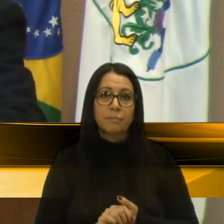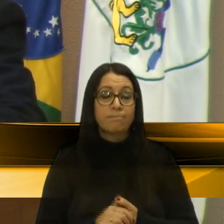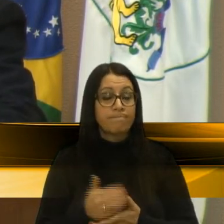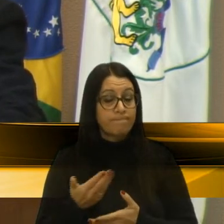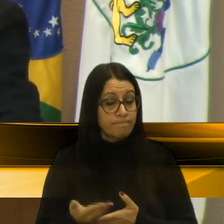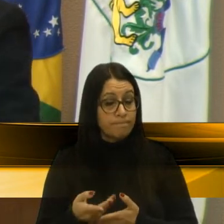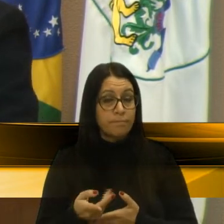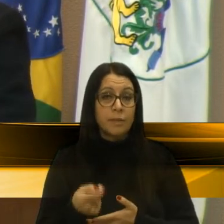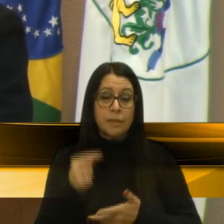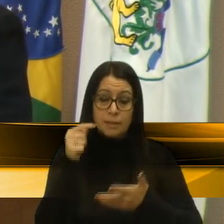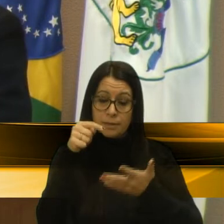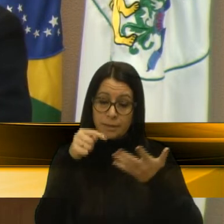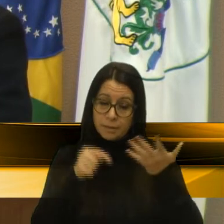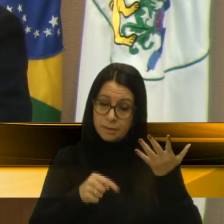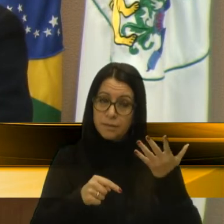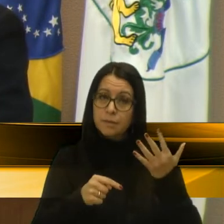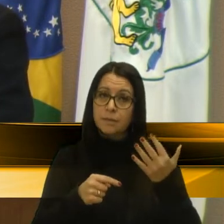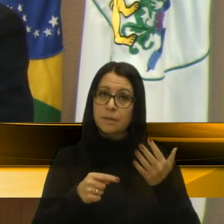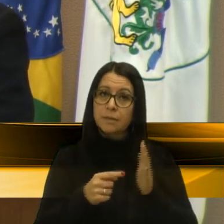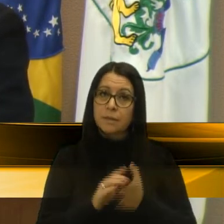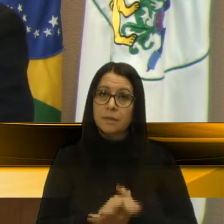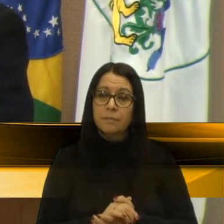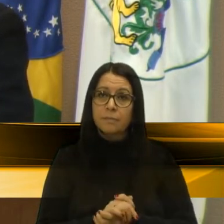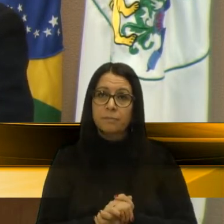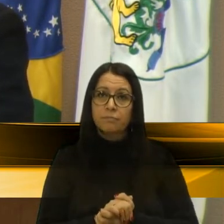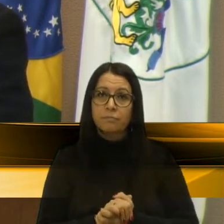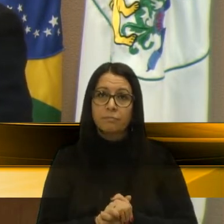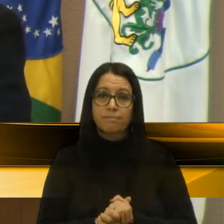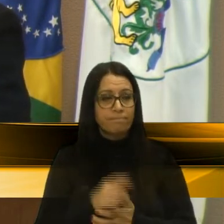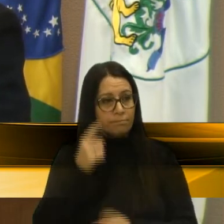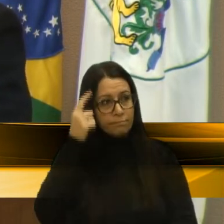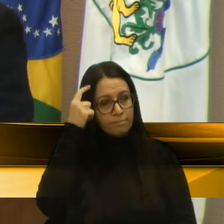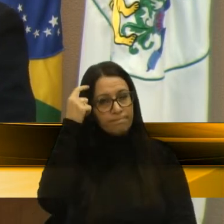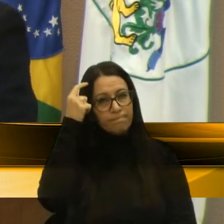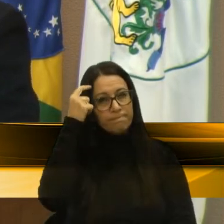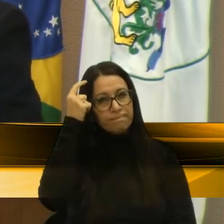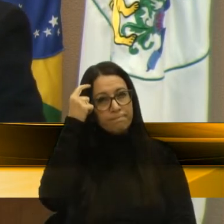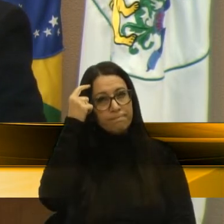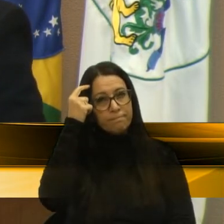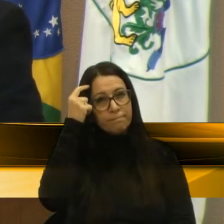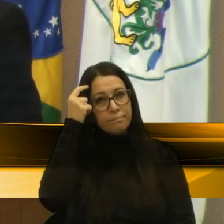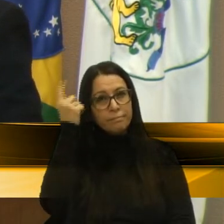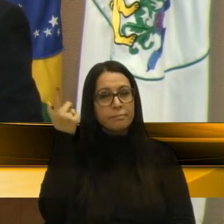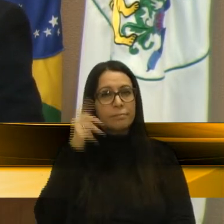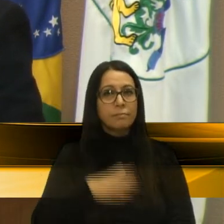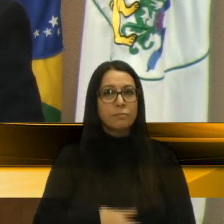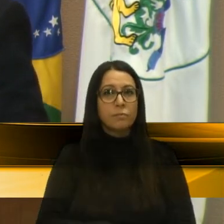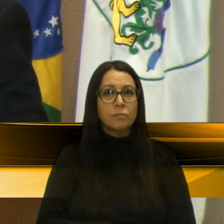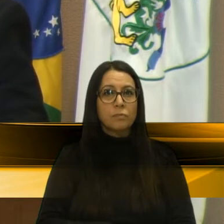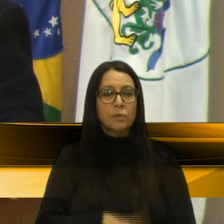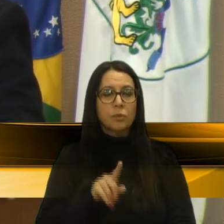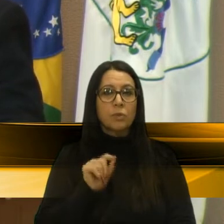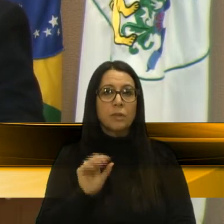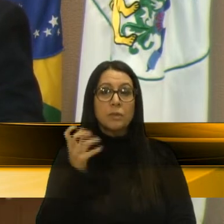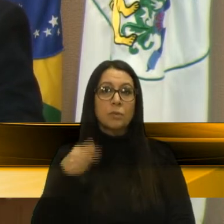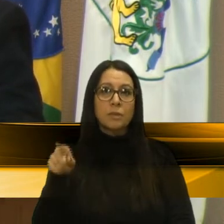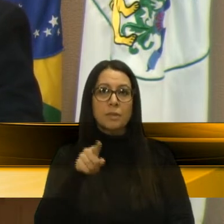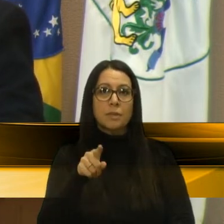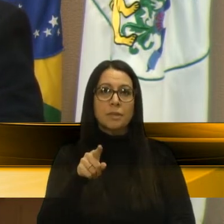empresas, deveriam estar todos presos, né? Deveriam estar presos, essas pessoas que vêm concorrer aqui para